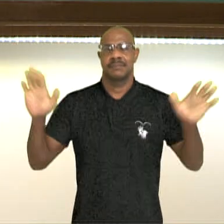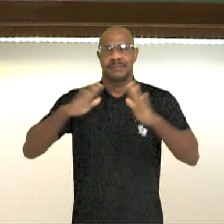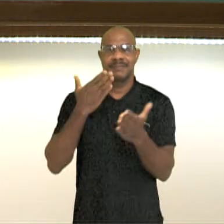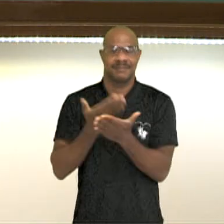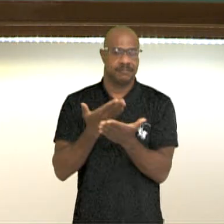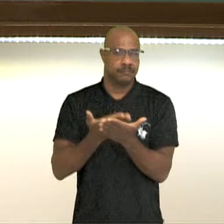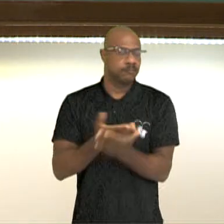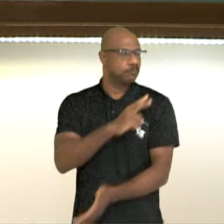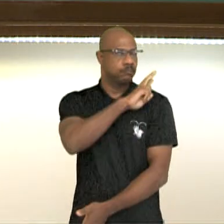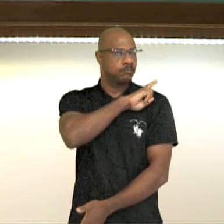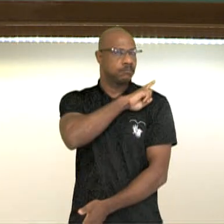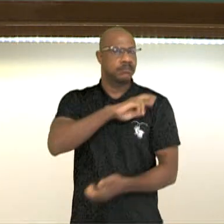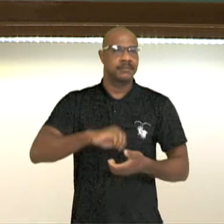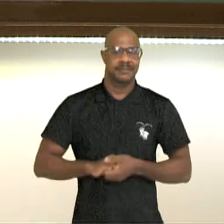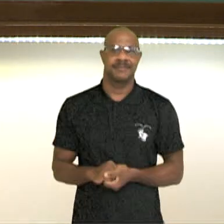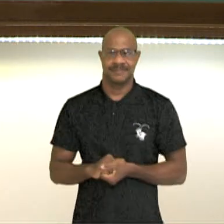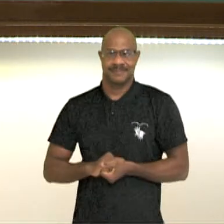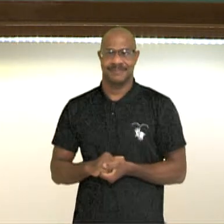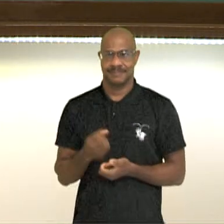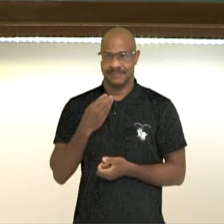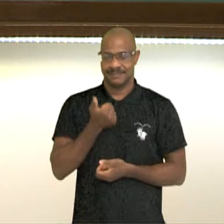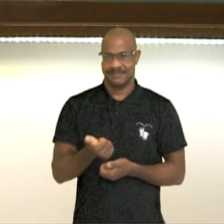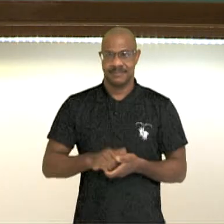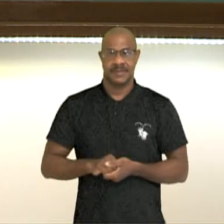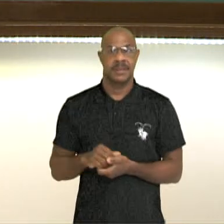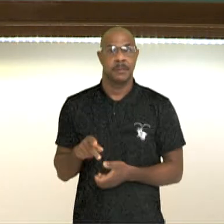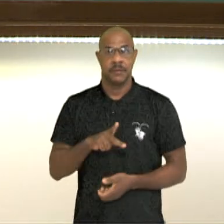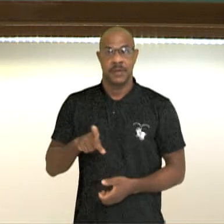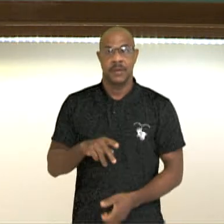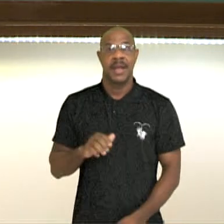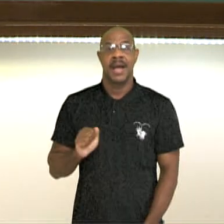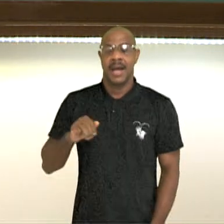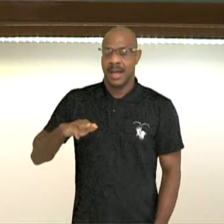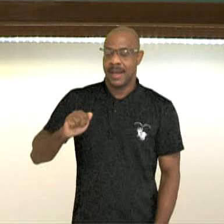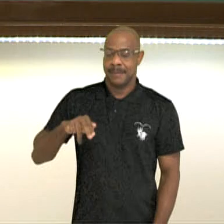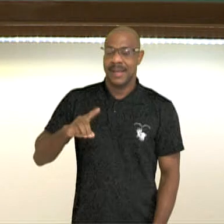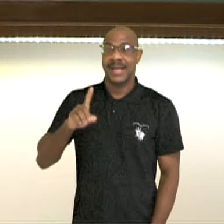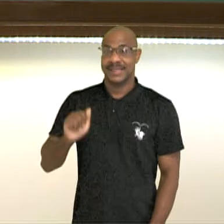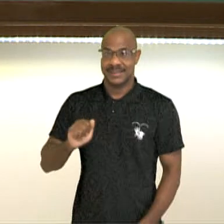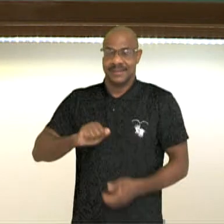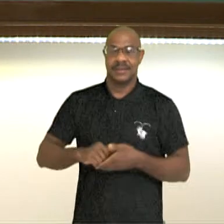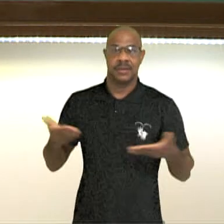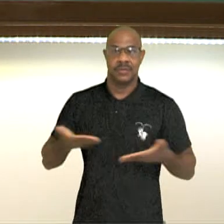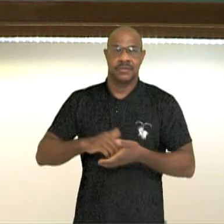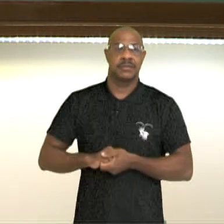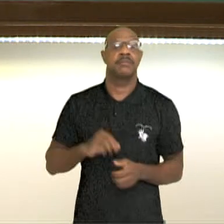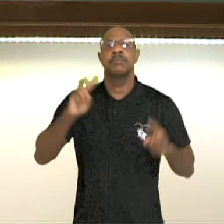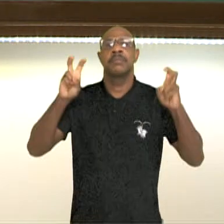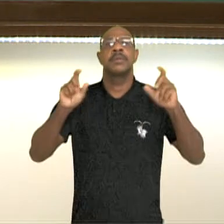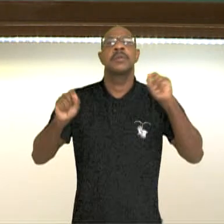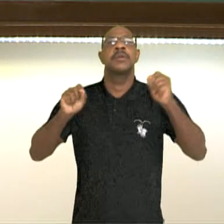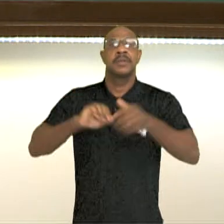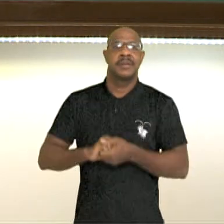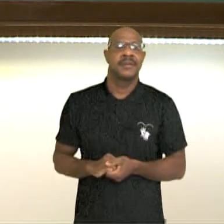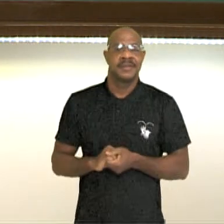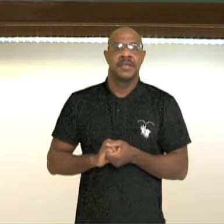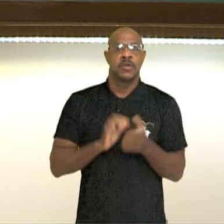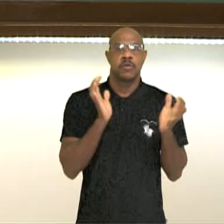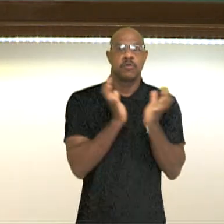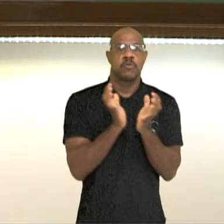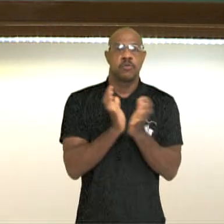Olá, estudantes da segunda série do ensino médio. Eu sou a professora Amanda Gonçalves e o tema dessa aula de biologia é Reino